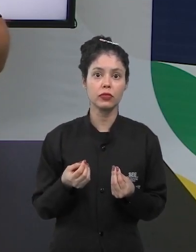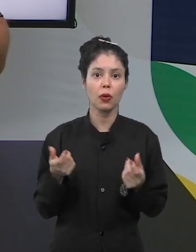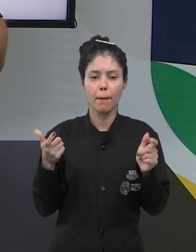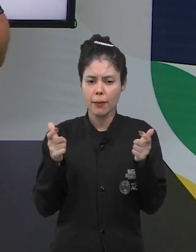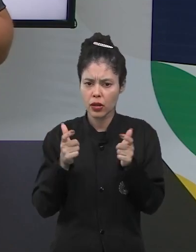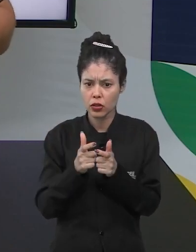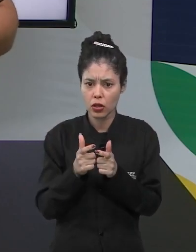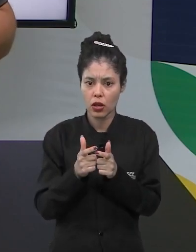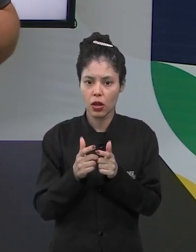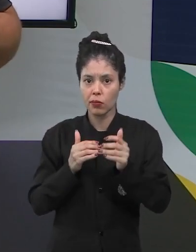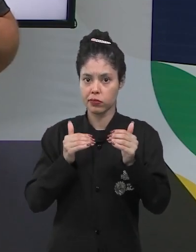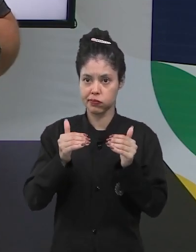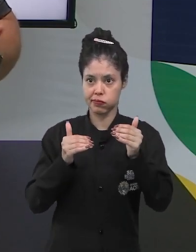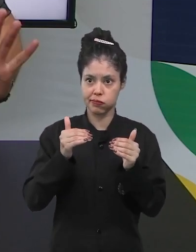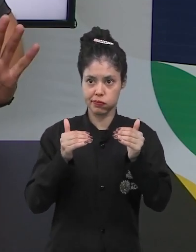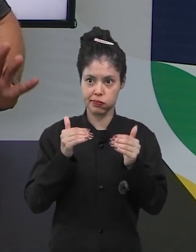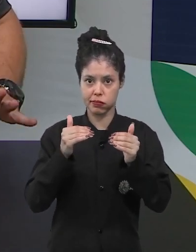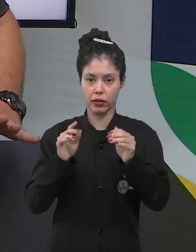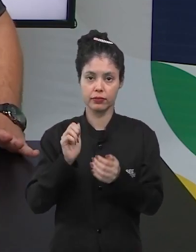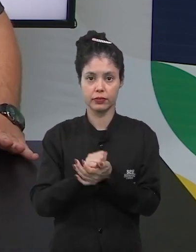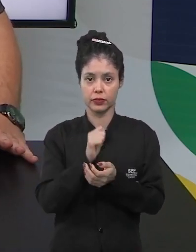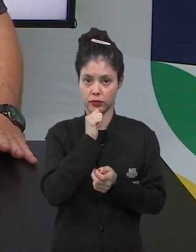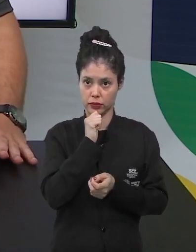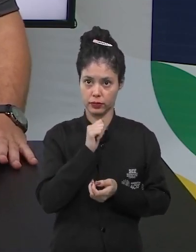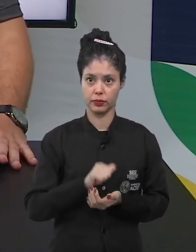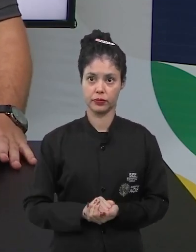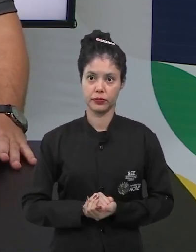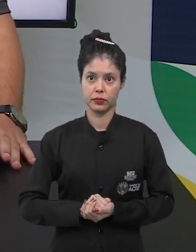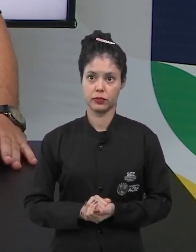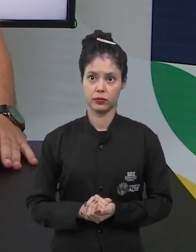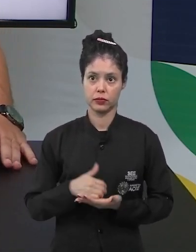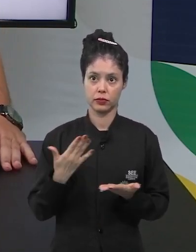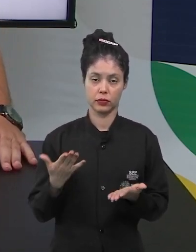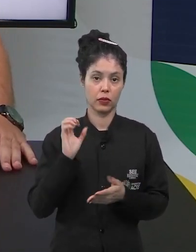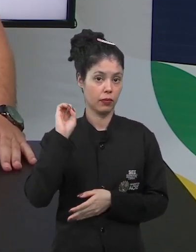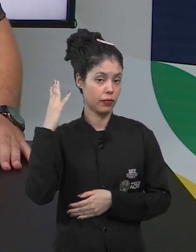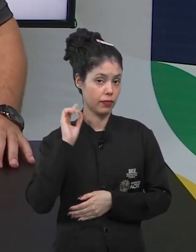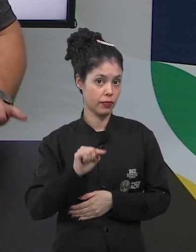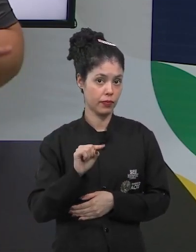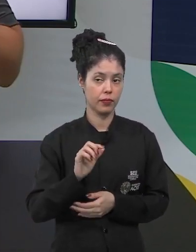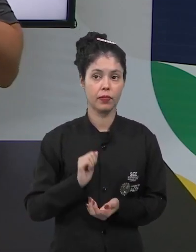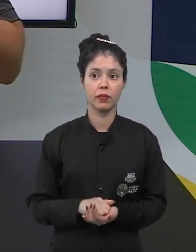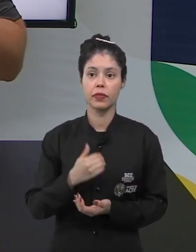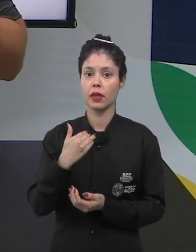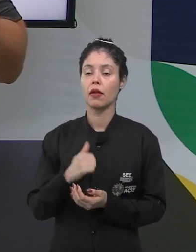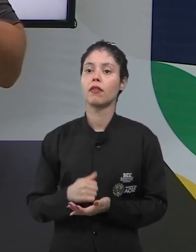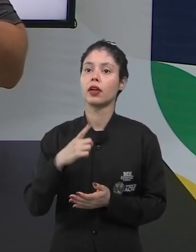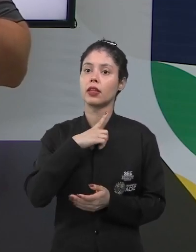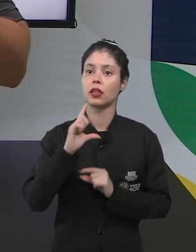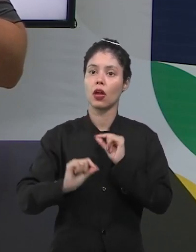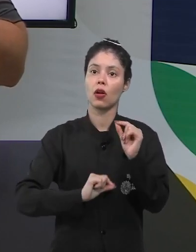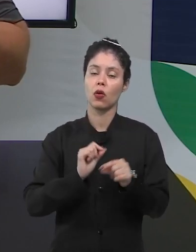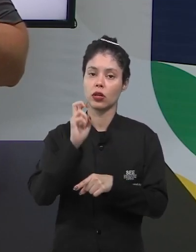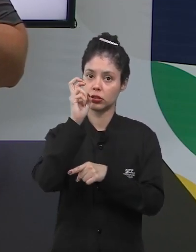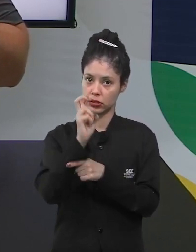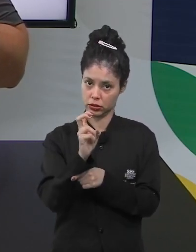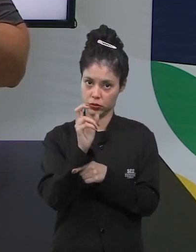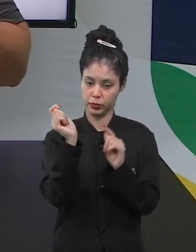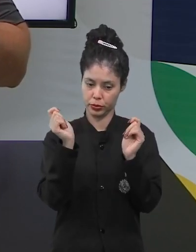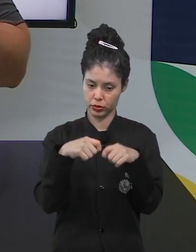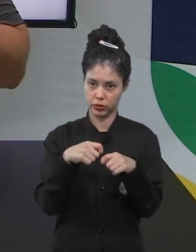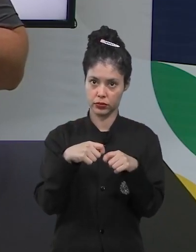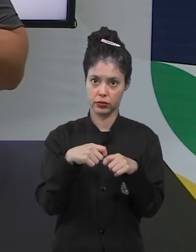vibração, mais balanceado vai ser o pneu. Óbvio. Então, o que vai acontecer aqui? Ele vai posicionar, ele colocou 5